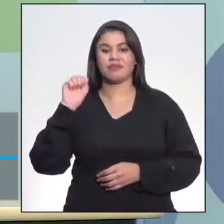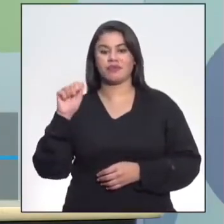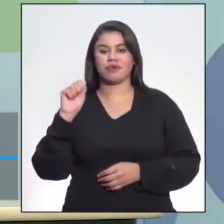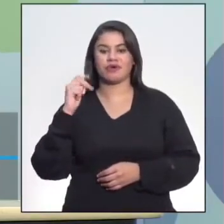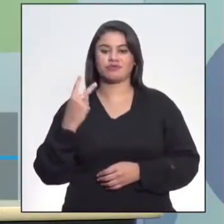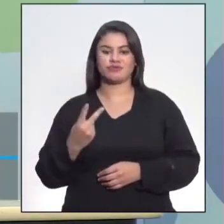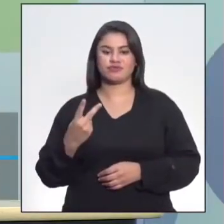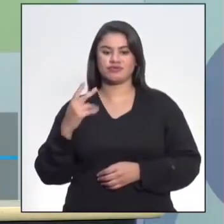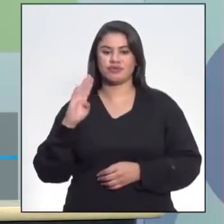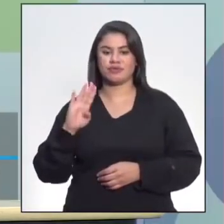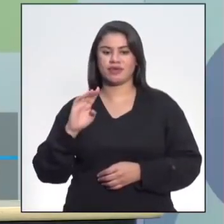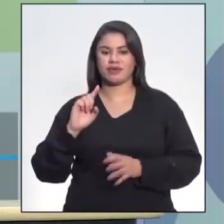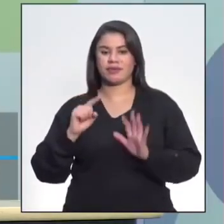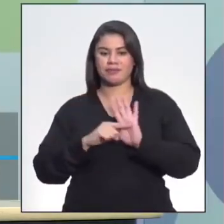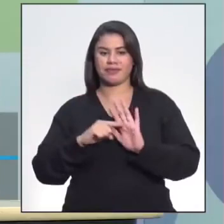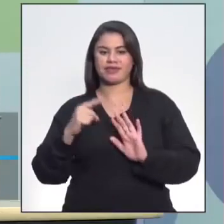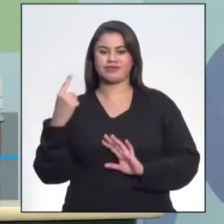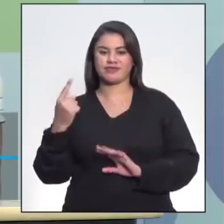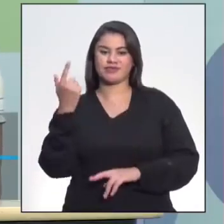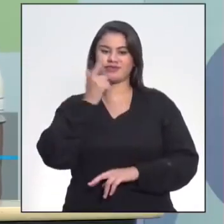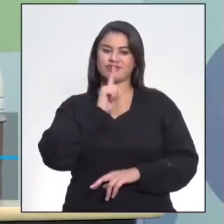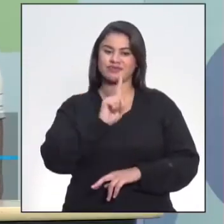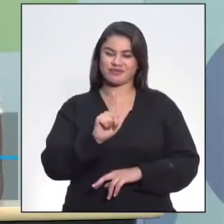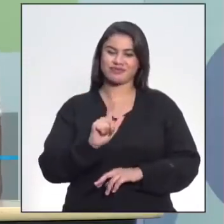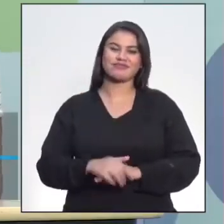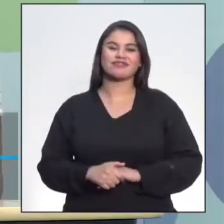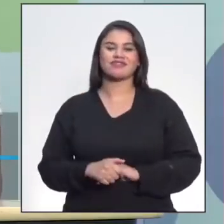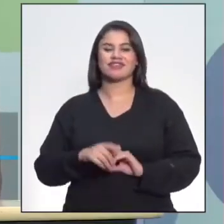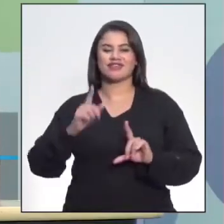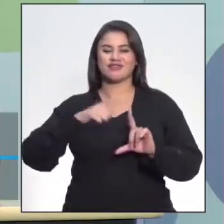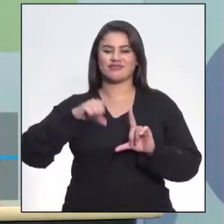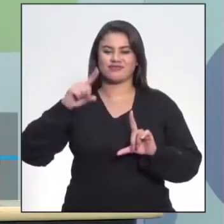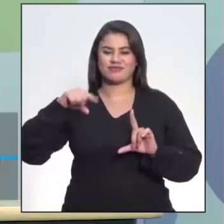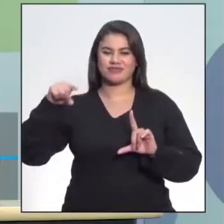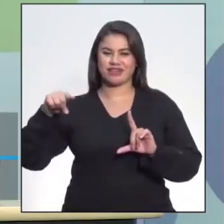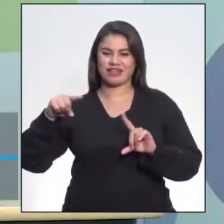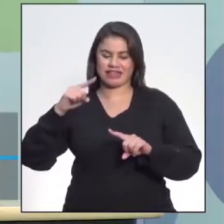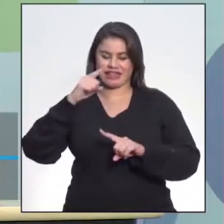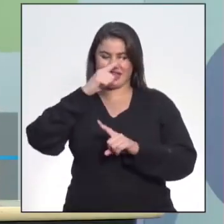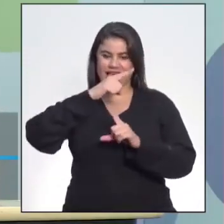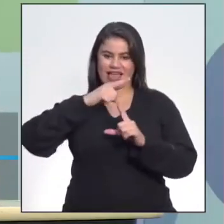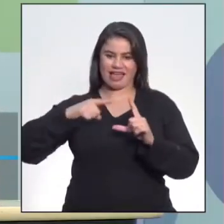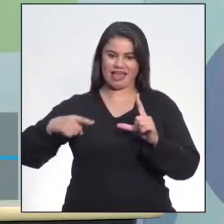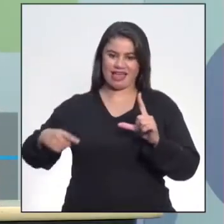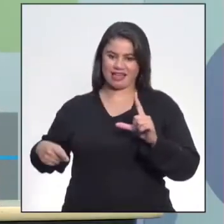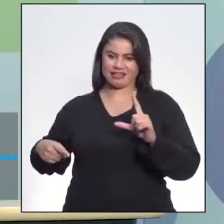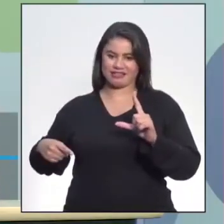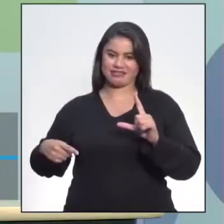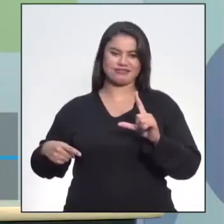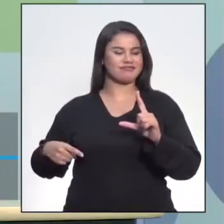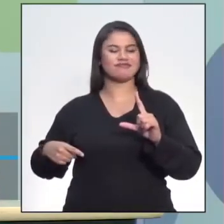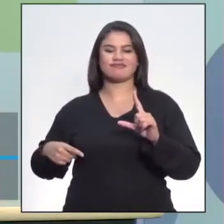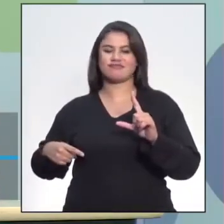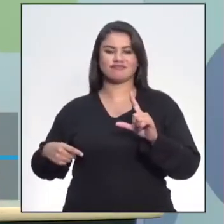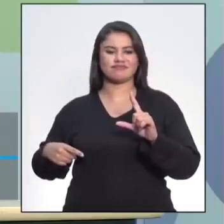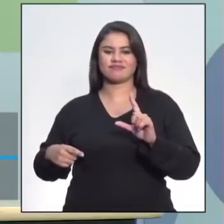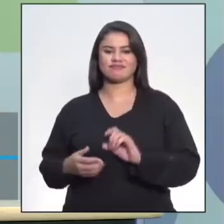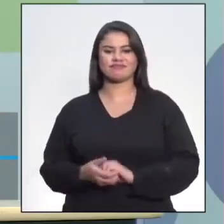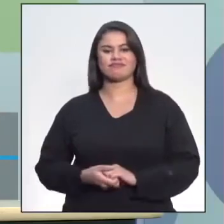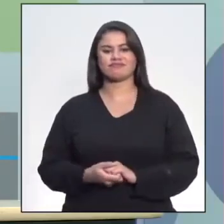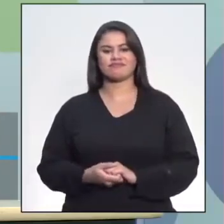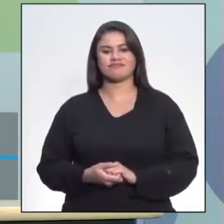menos 1, que elas conseguiram fazer o gráfico e que essa reta não passa na origem do plano